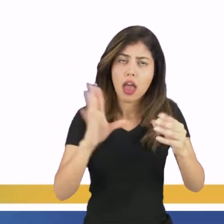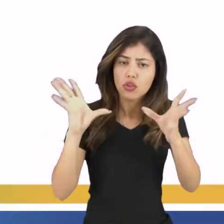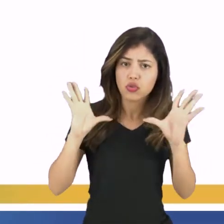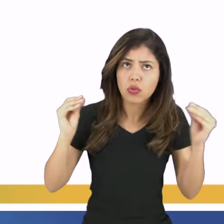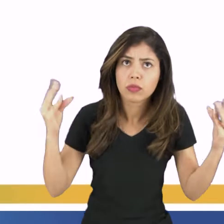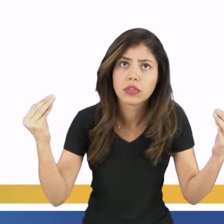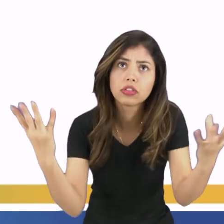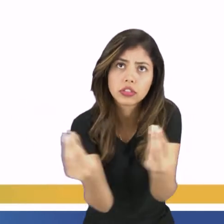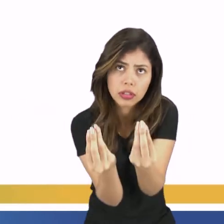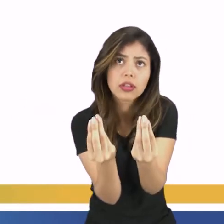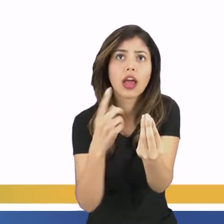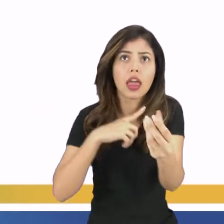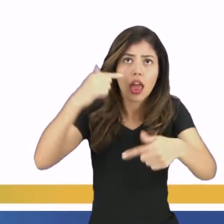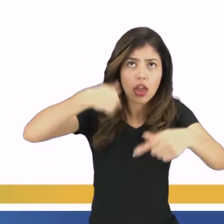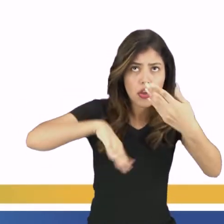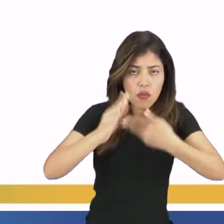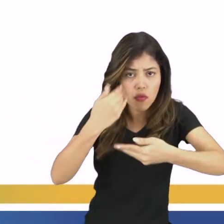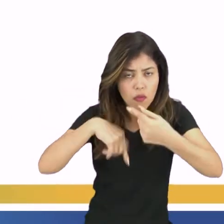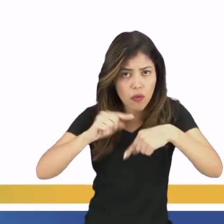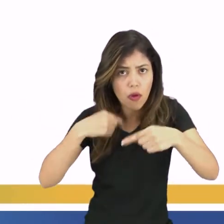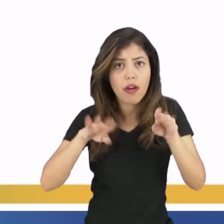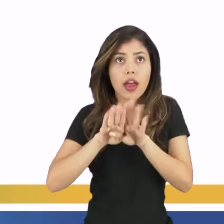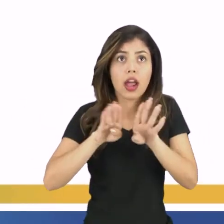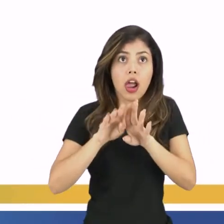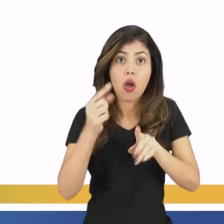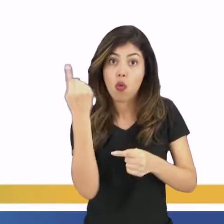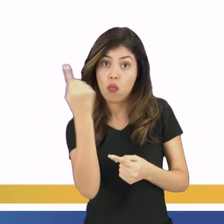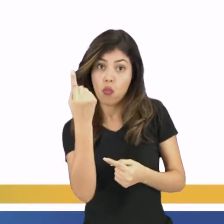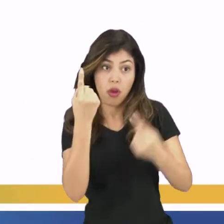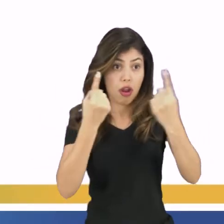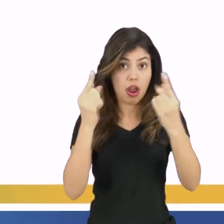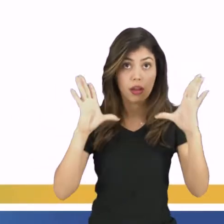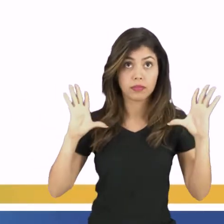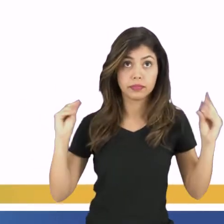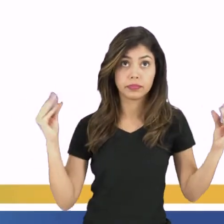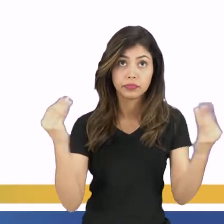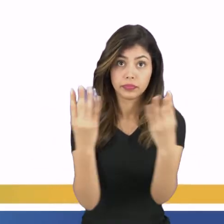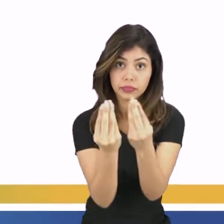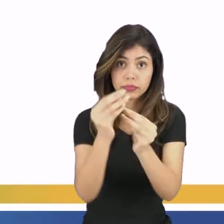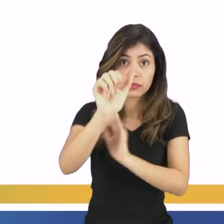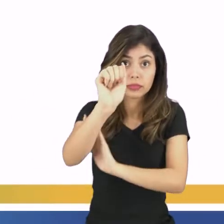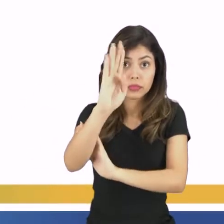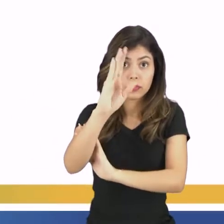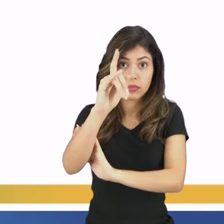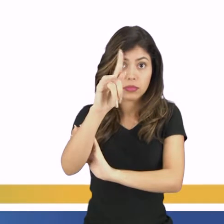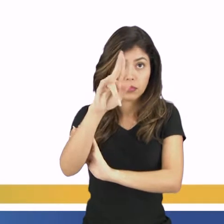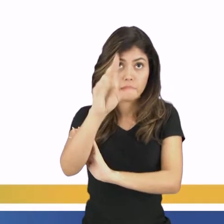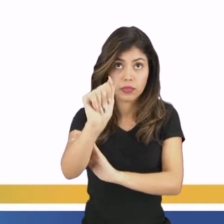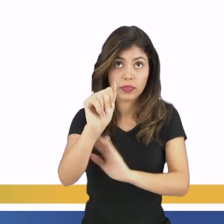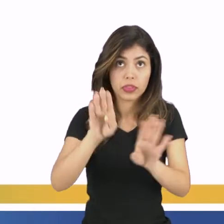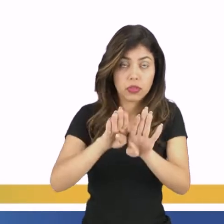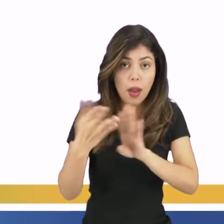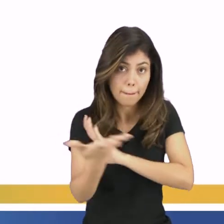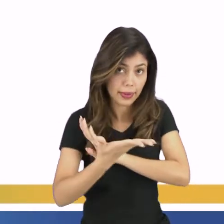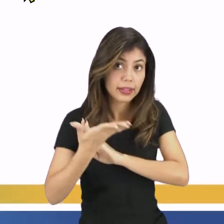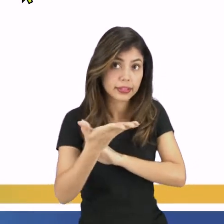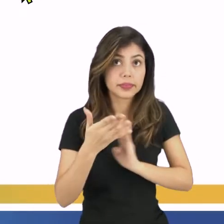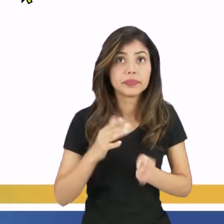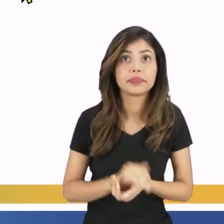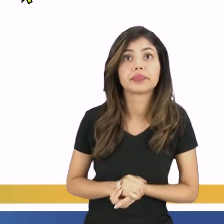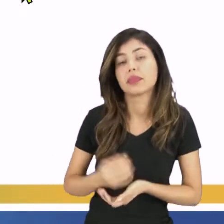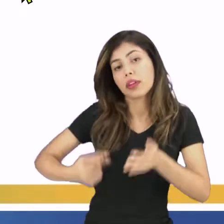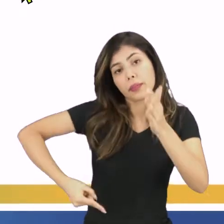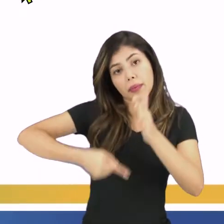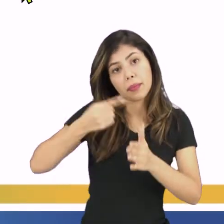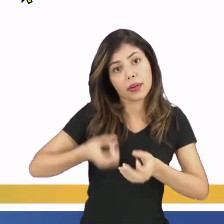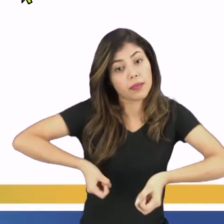fenômeno químico que envolve a interação entre uma substância ácida com uma substância básica. Então, a